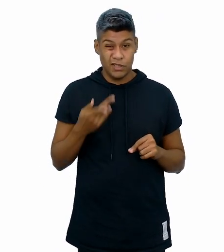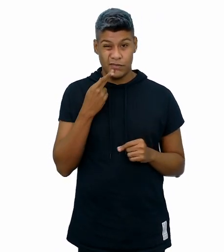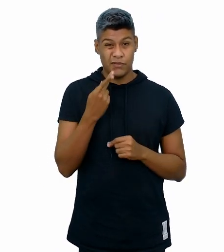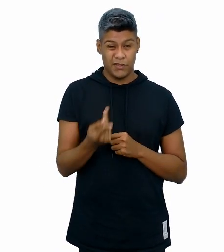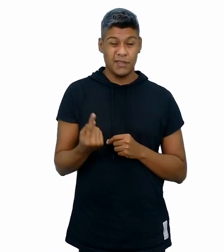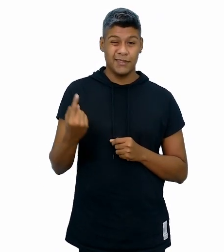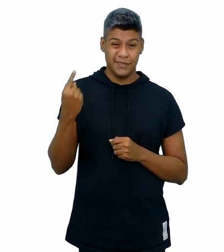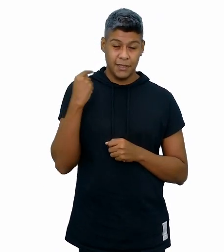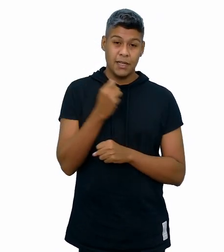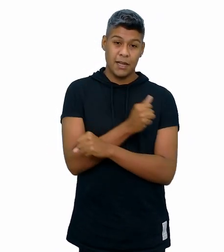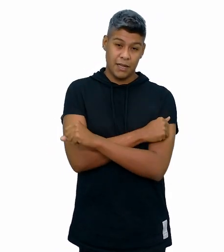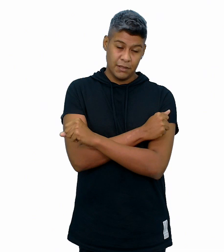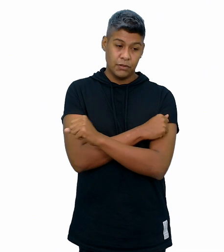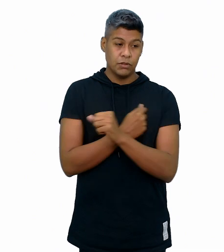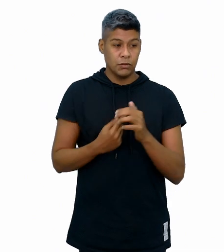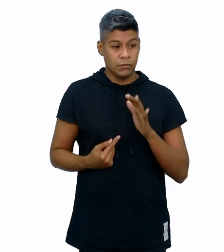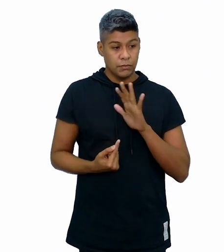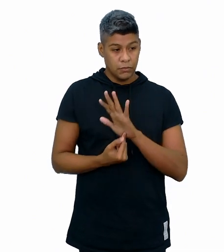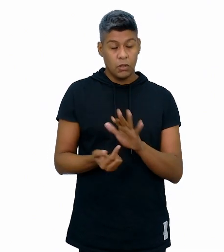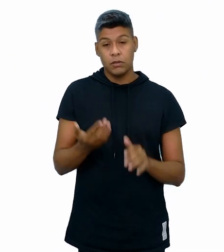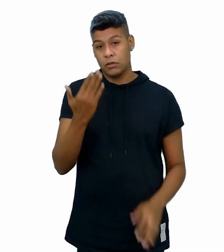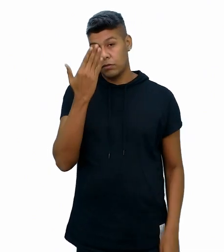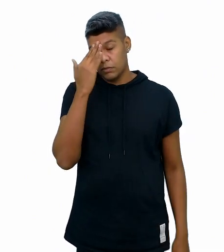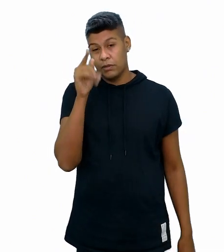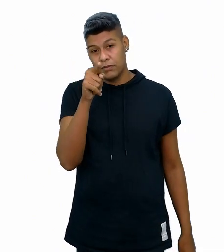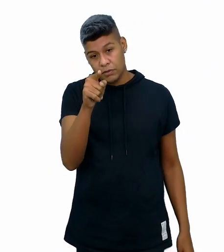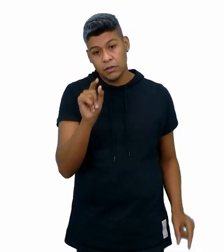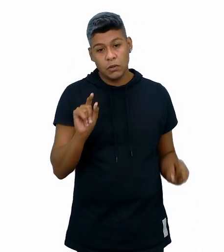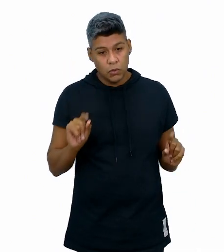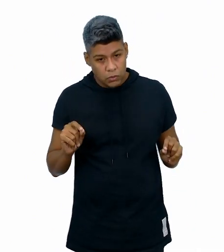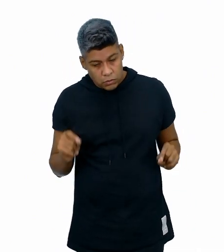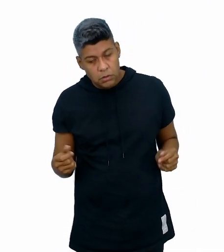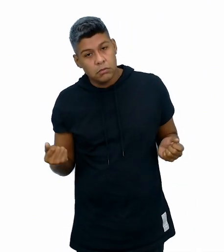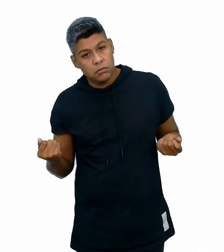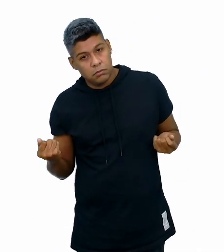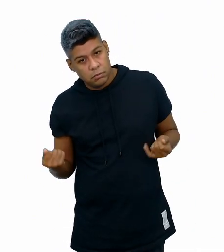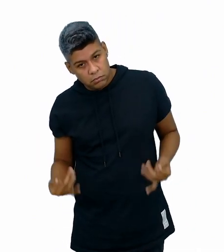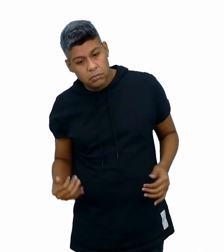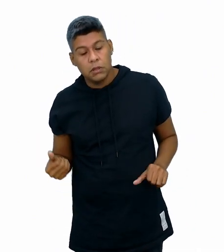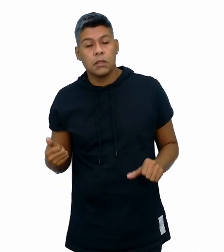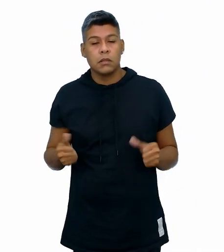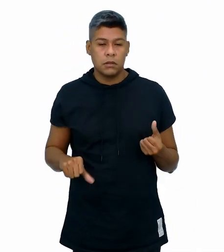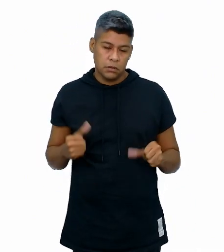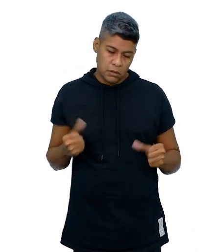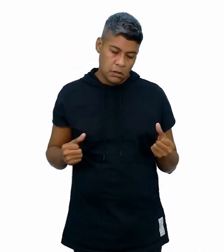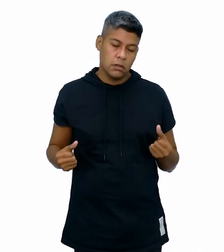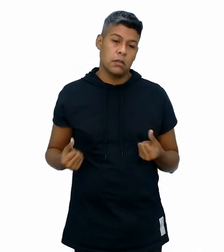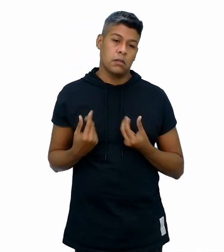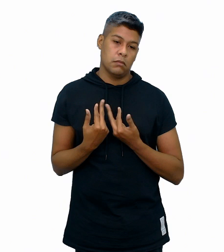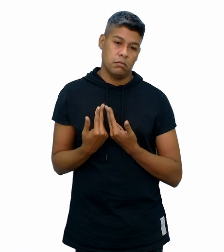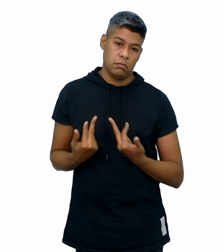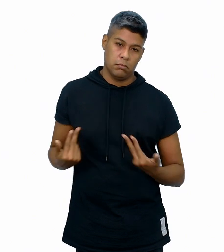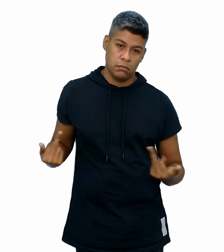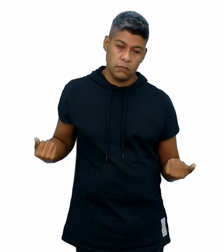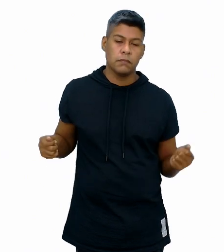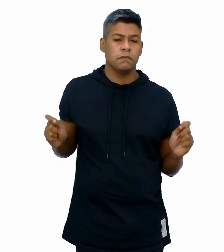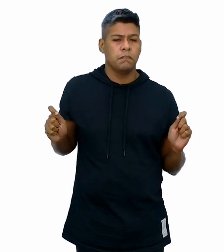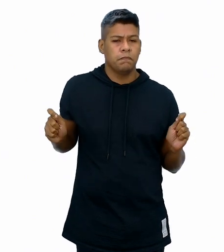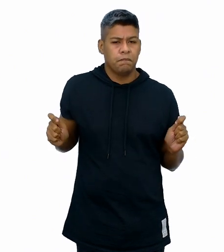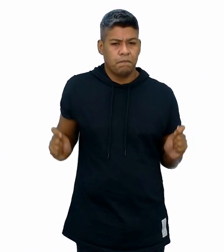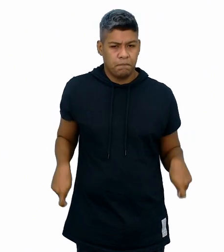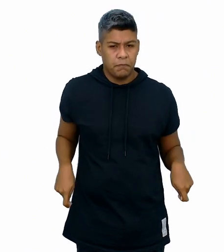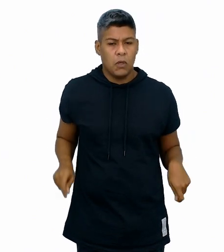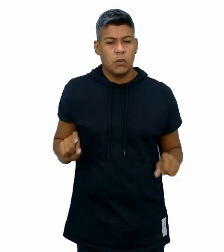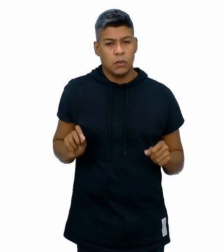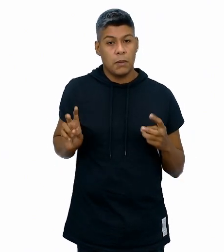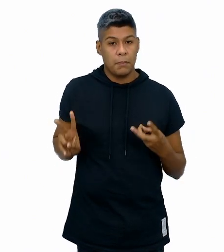partir do que os estudantes demonstram compreender, vocês problematizem a análise com questões que possibilitem que